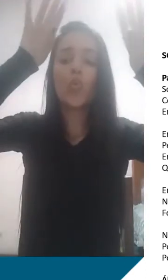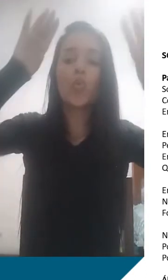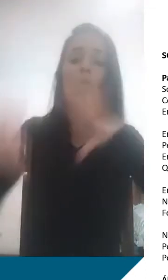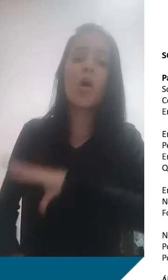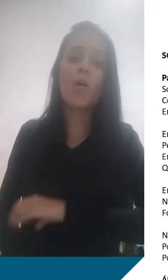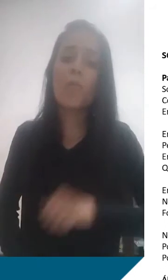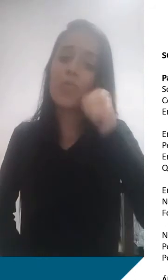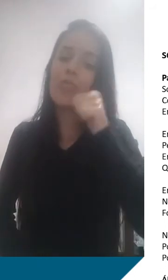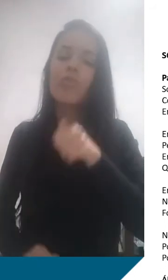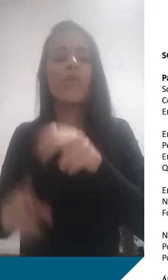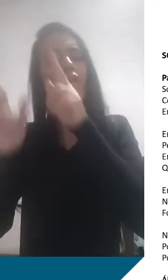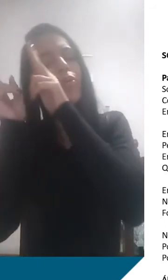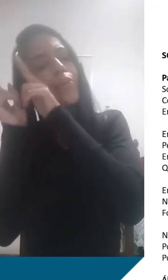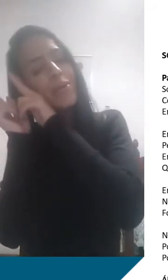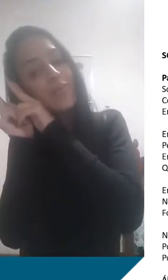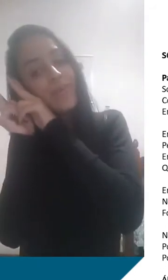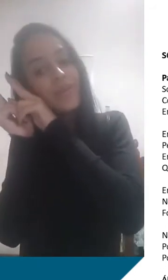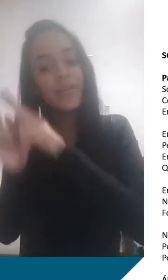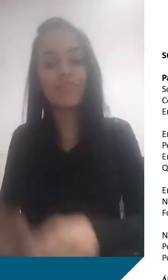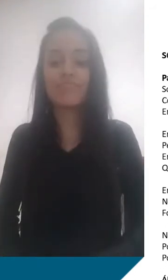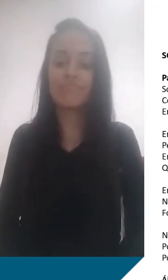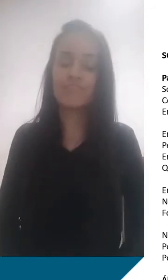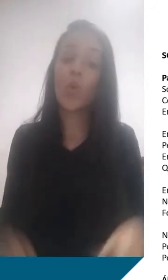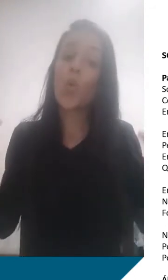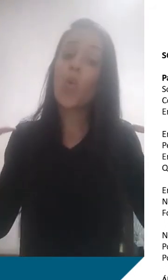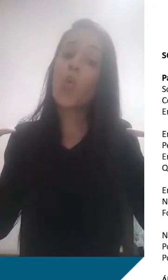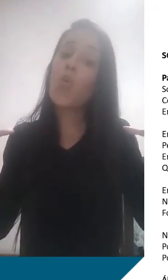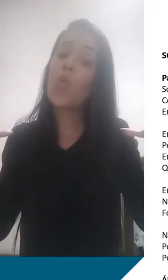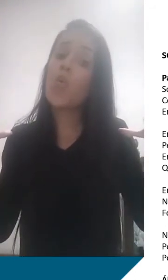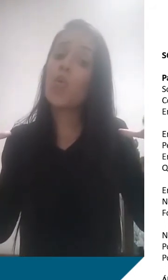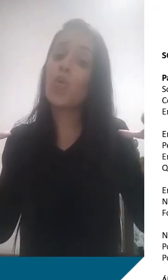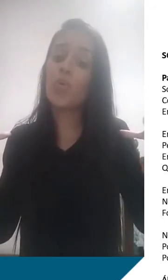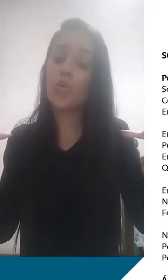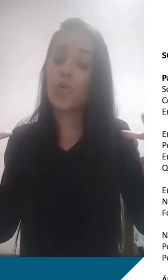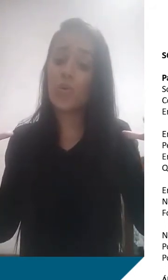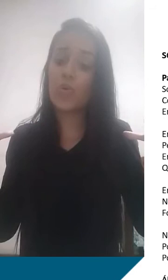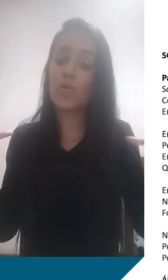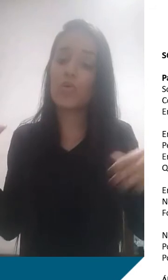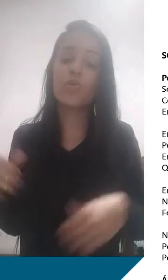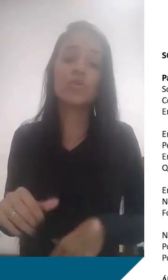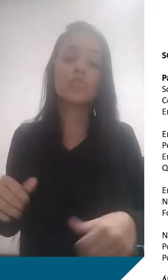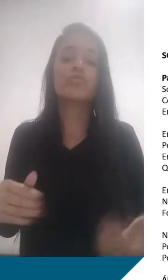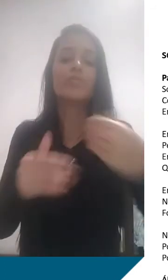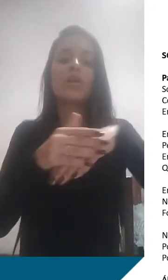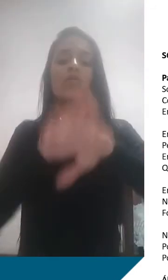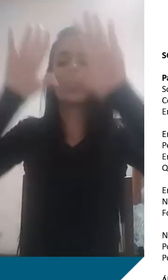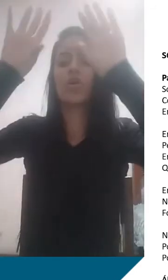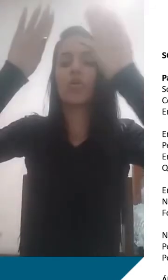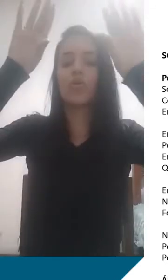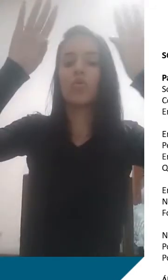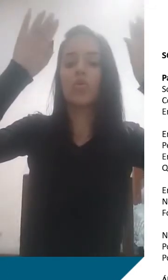fria, pela maré das águas embalada. Era um anjo entre nuvens da alvorada que se banhava e se